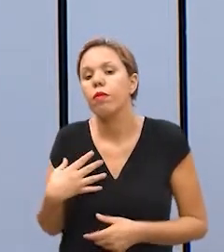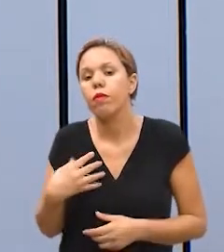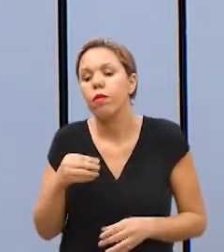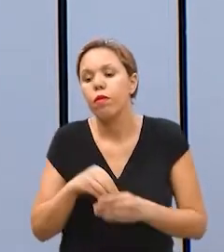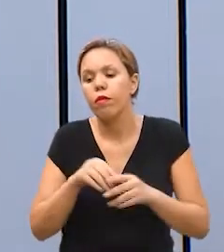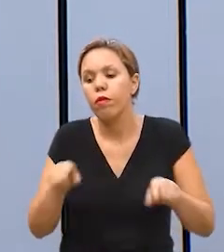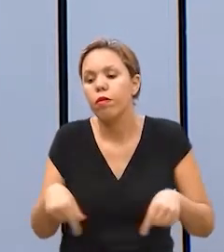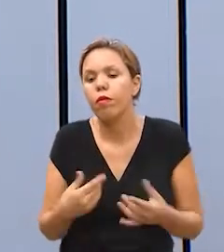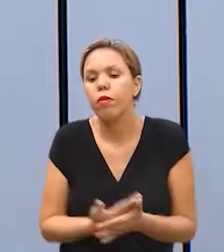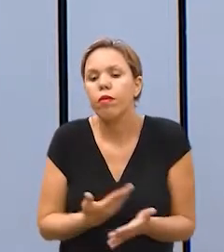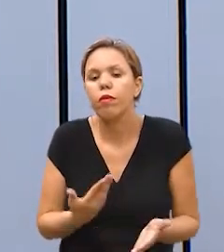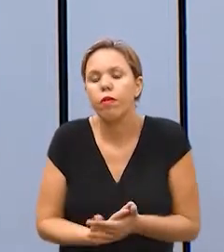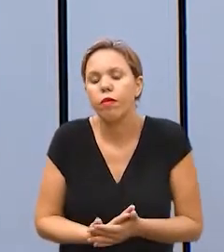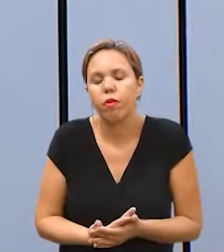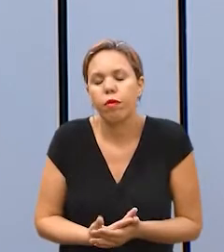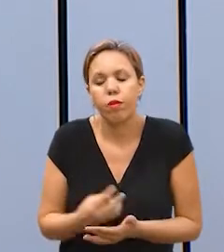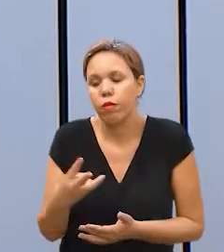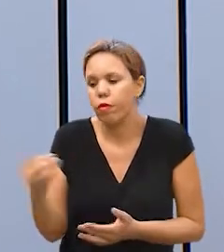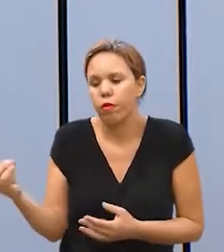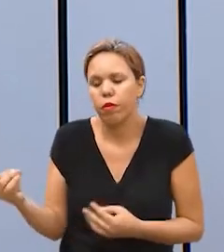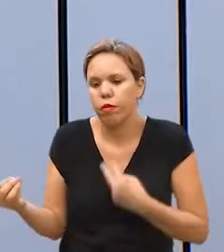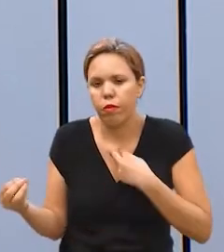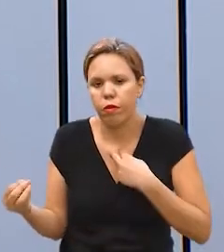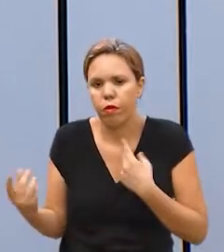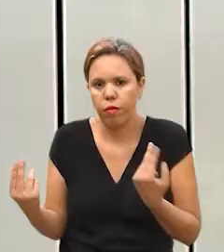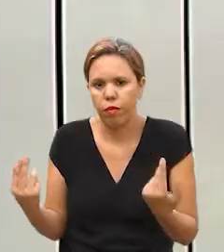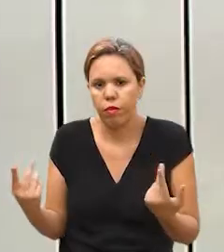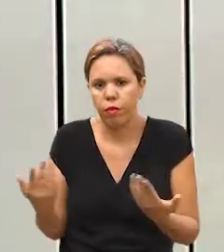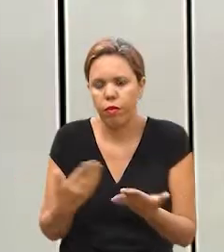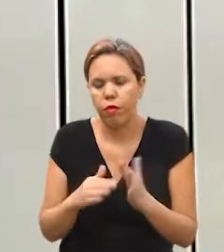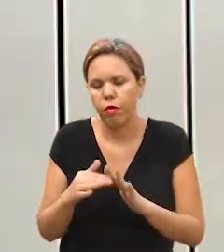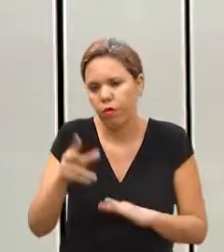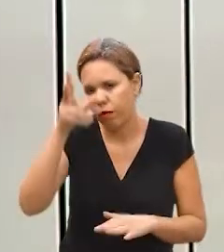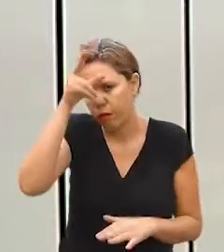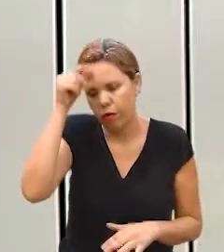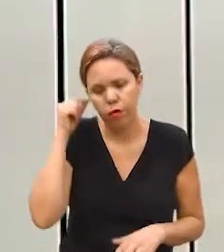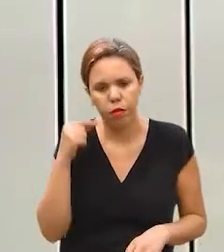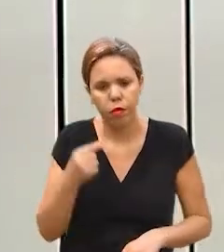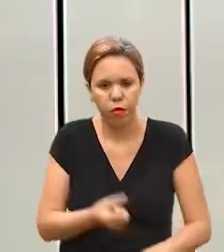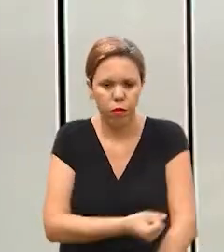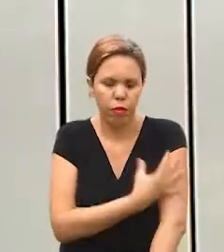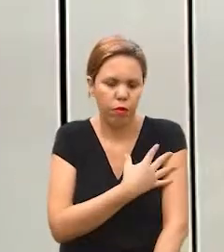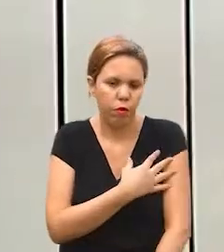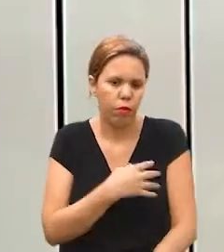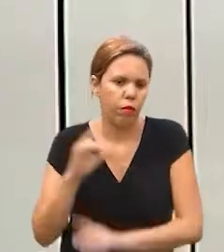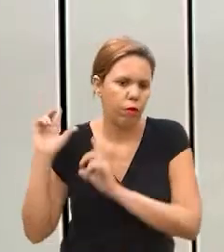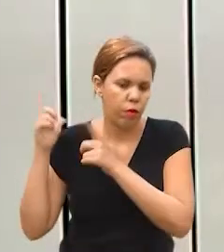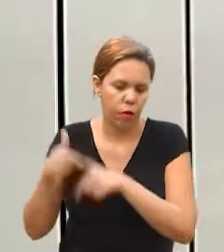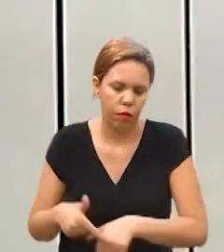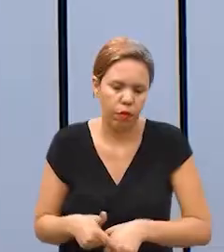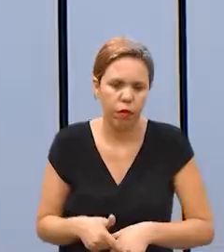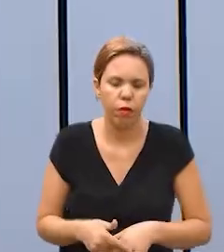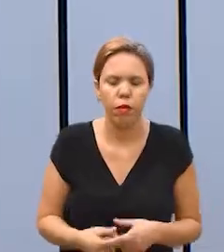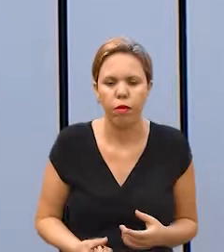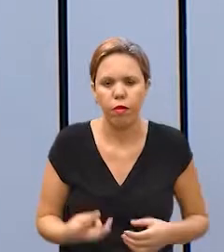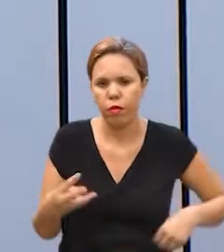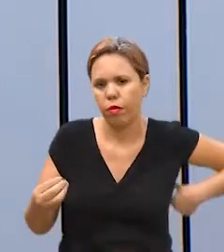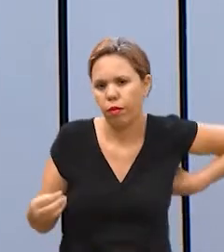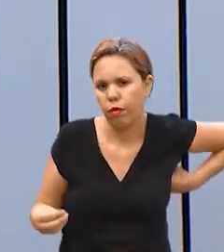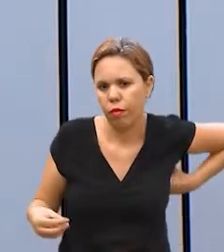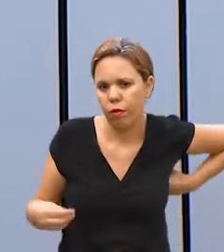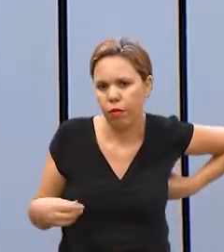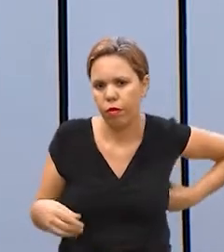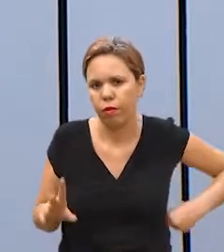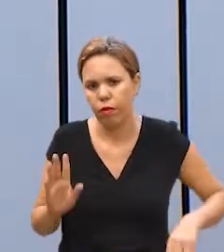de alunos dentro da sala de aula. Não dá para ser 30, como é no ensino regular. Ainda que com 30,